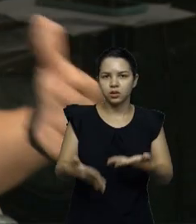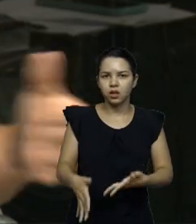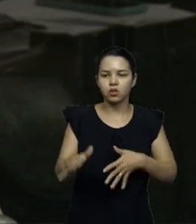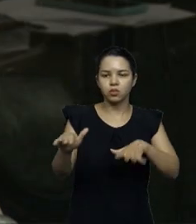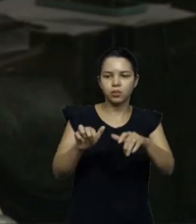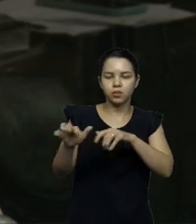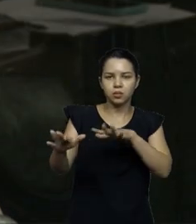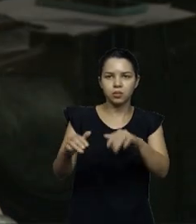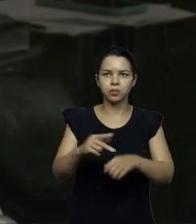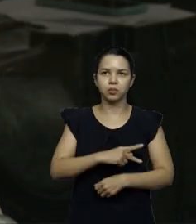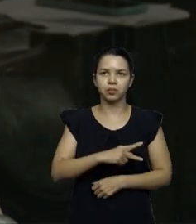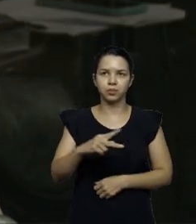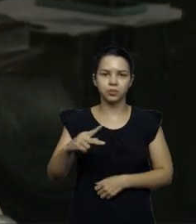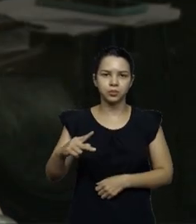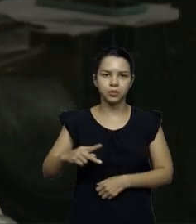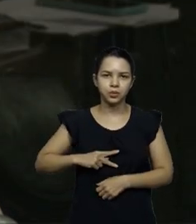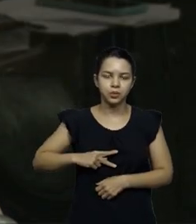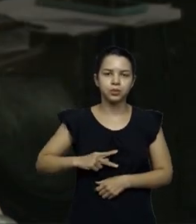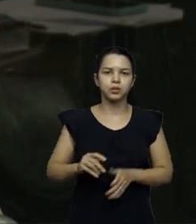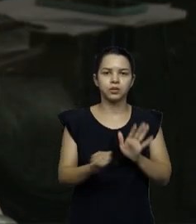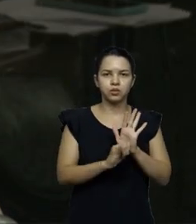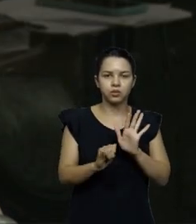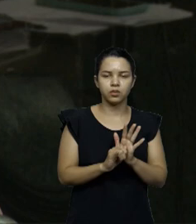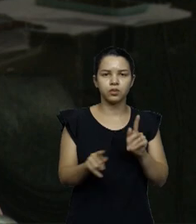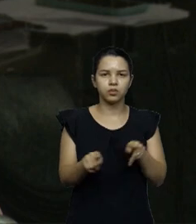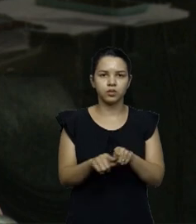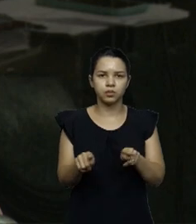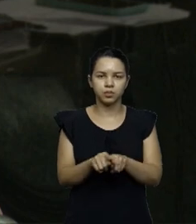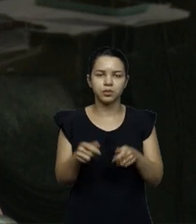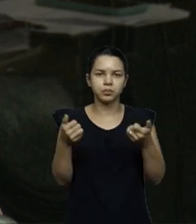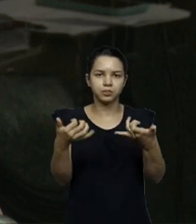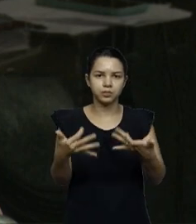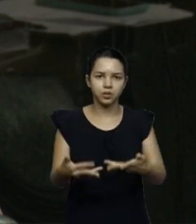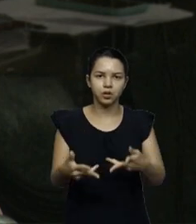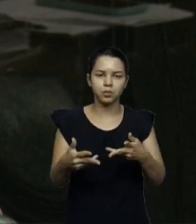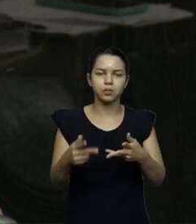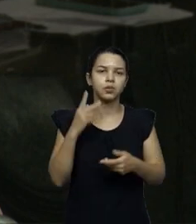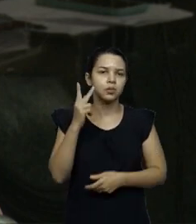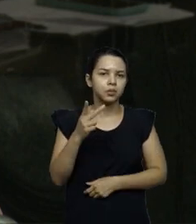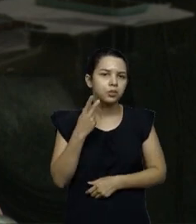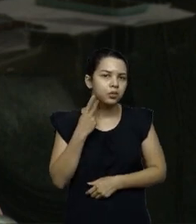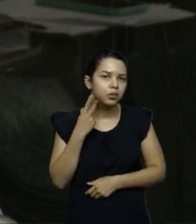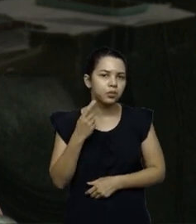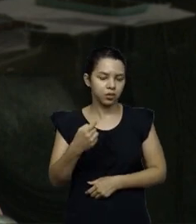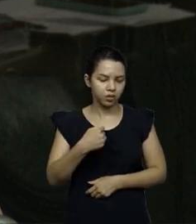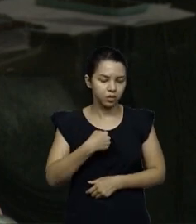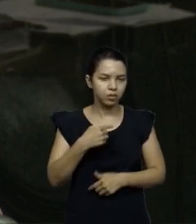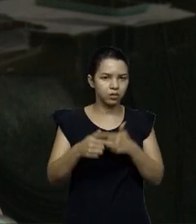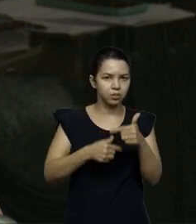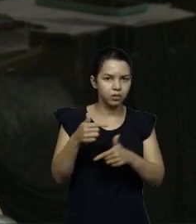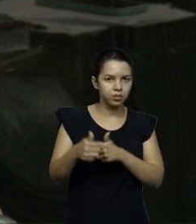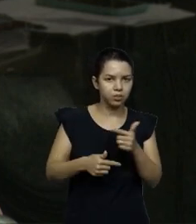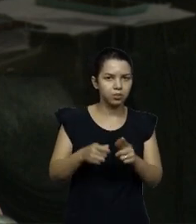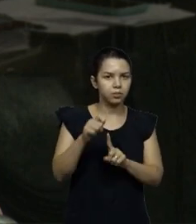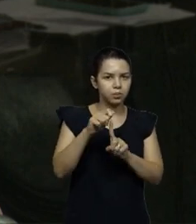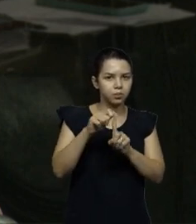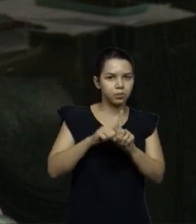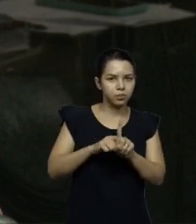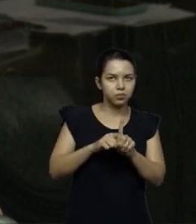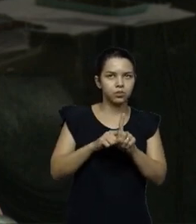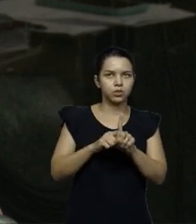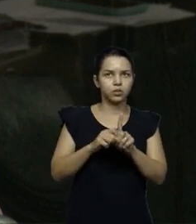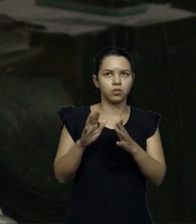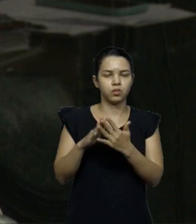que aconteceu chamada pública chamada de digital também esse tá promotor promotor que eu trabalhei um mês uma escola do